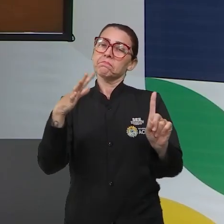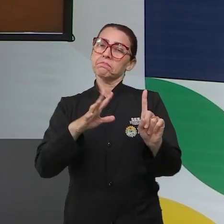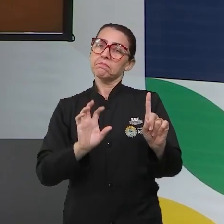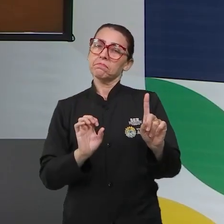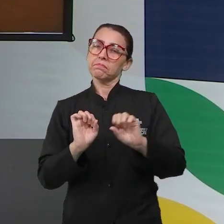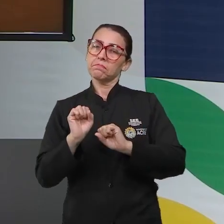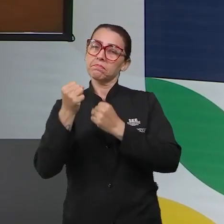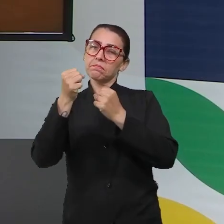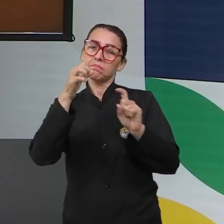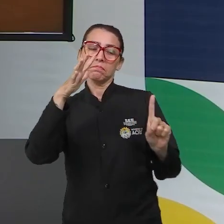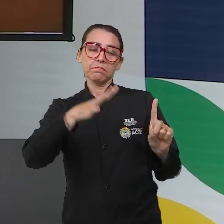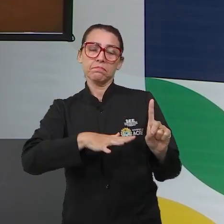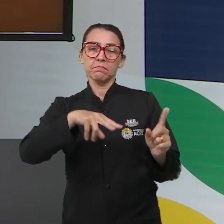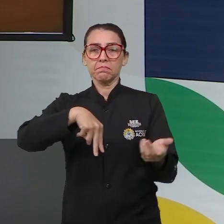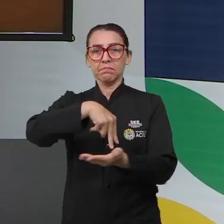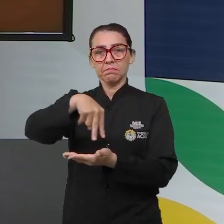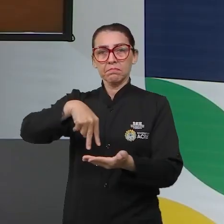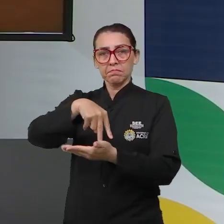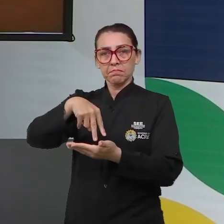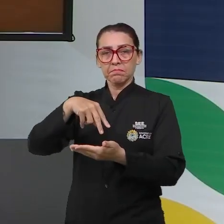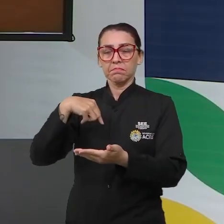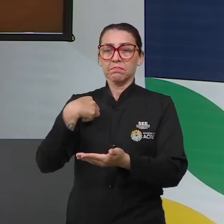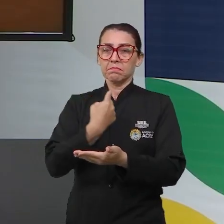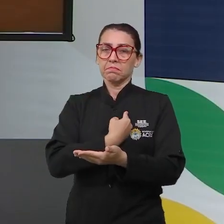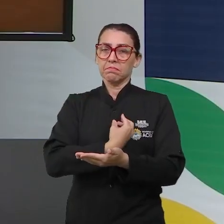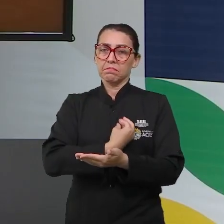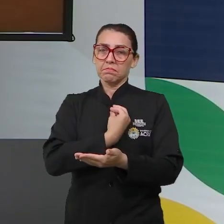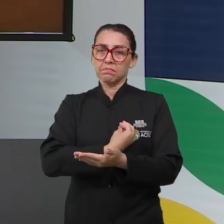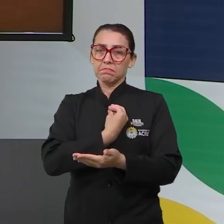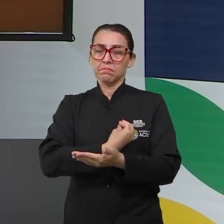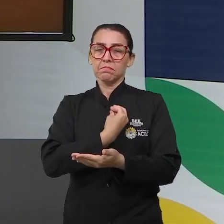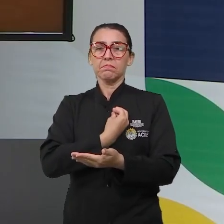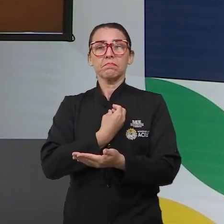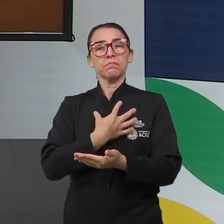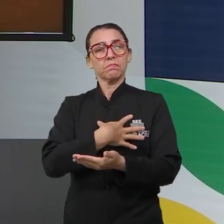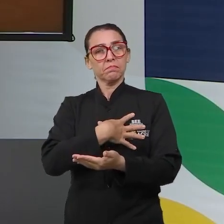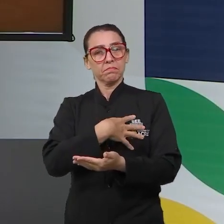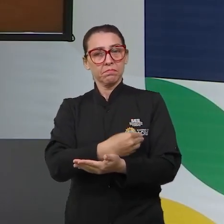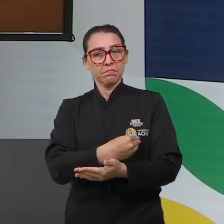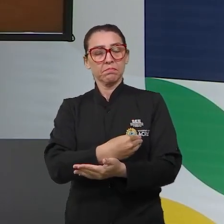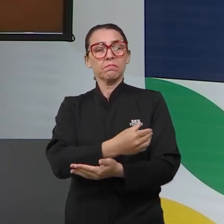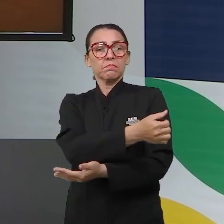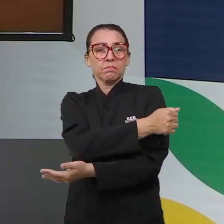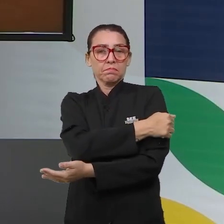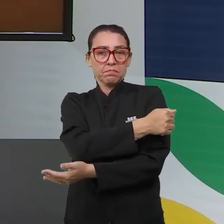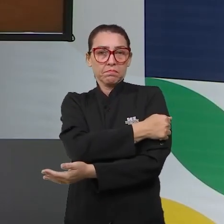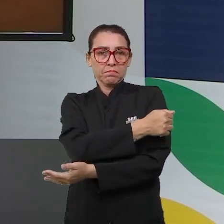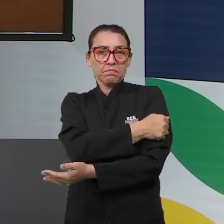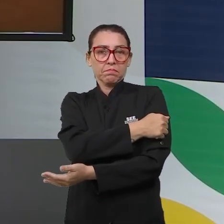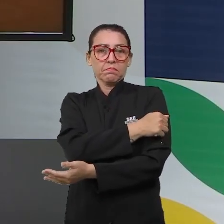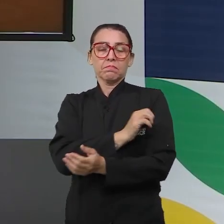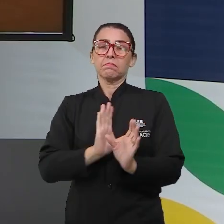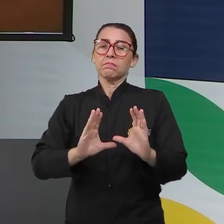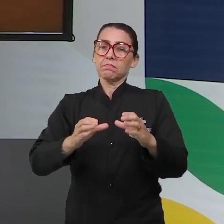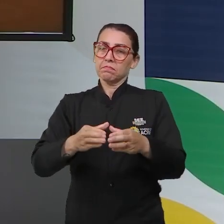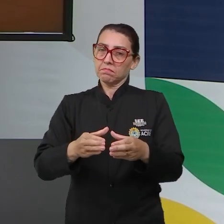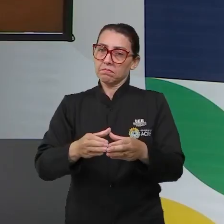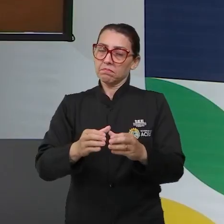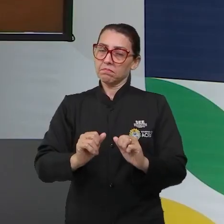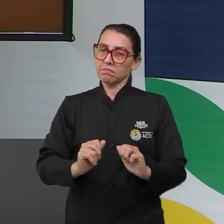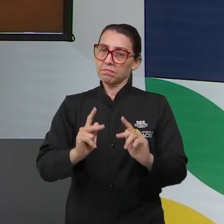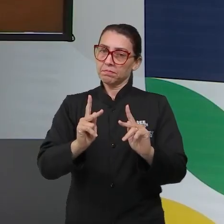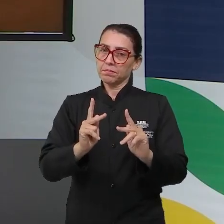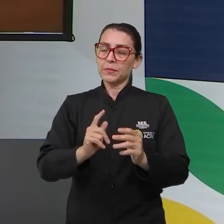da dança na nossa vida, na vida dos nossos filhos, dos nossos estudantes, na nossa comunidade, tá